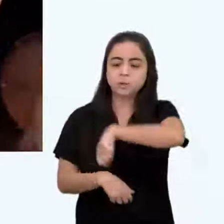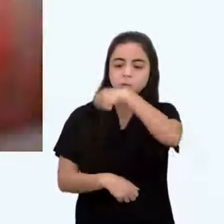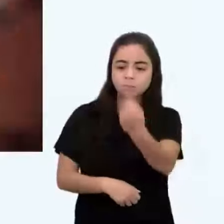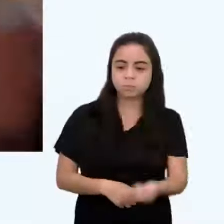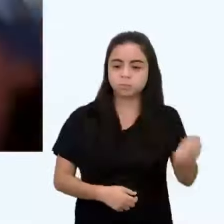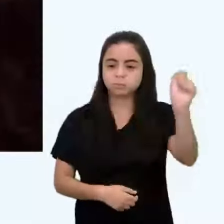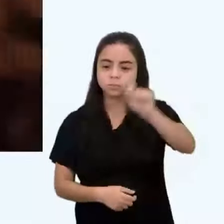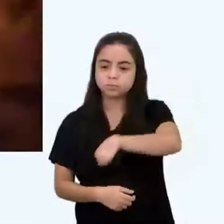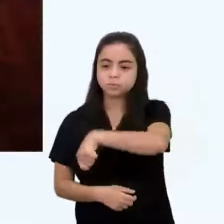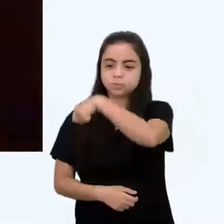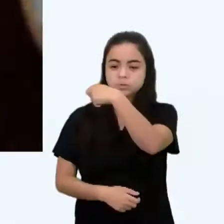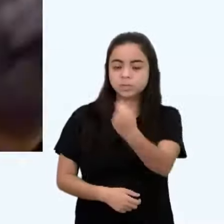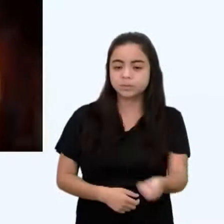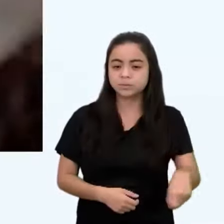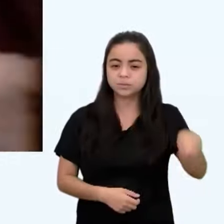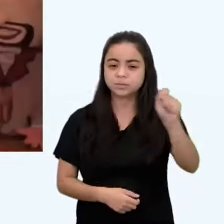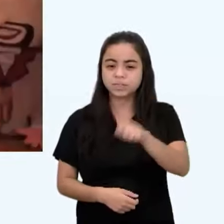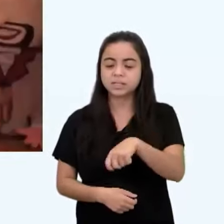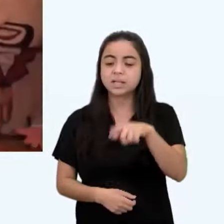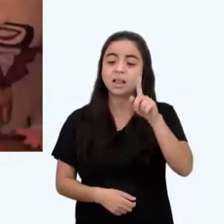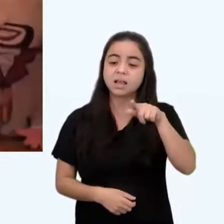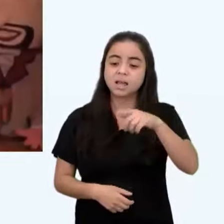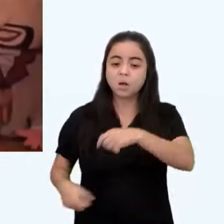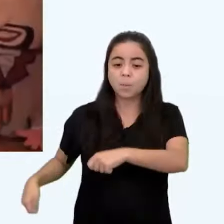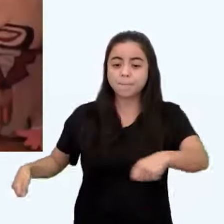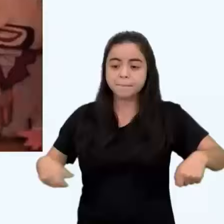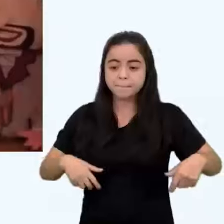na verdade, eles são um bambolê